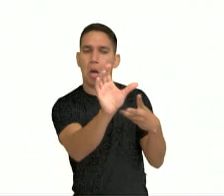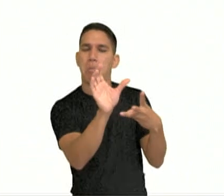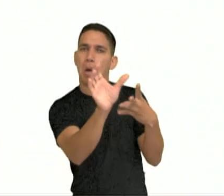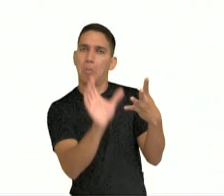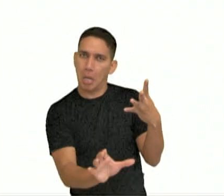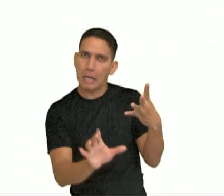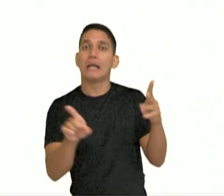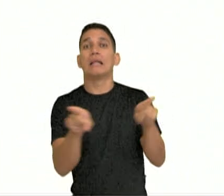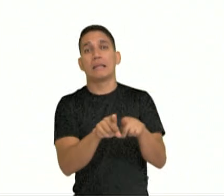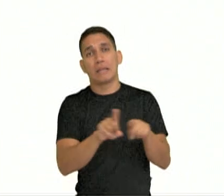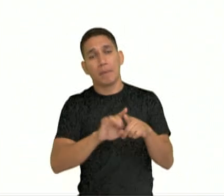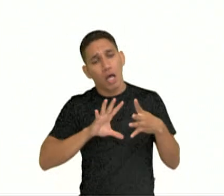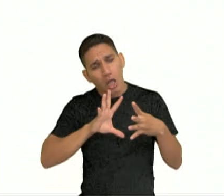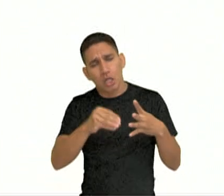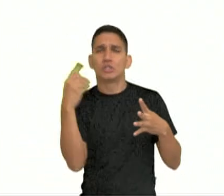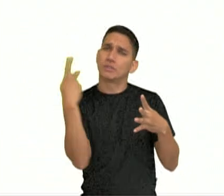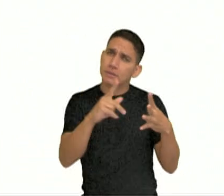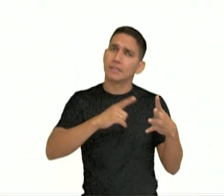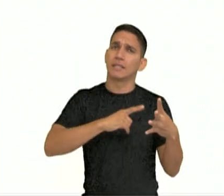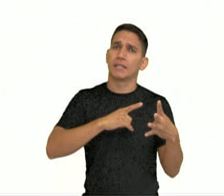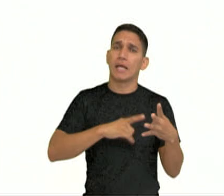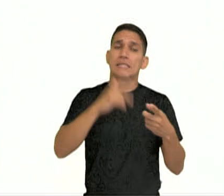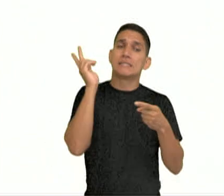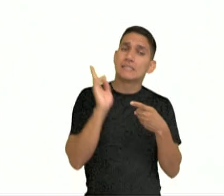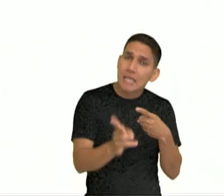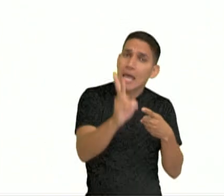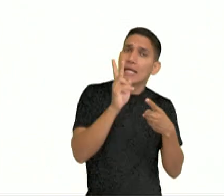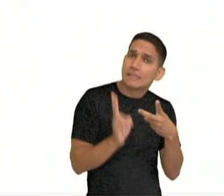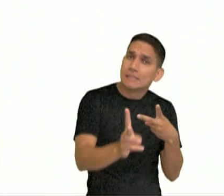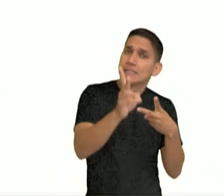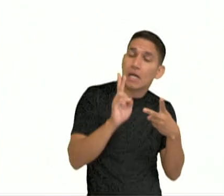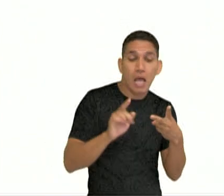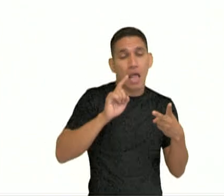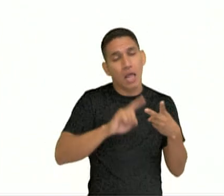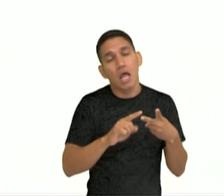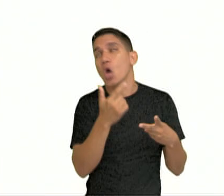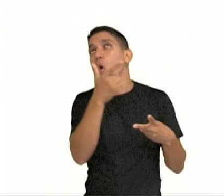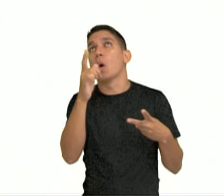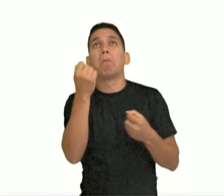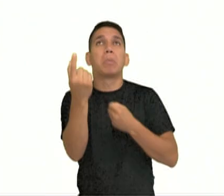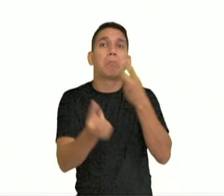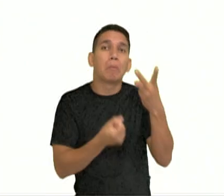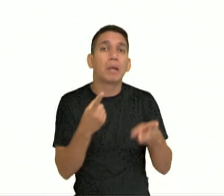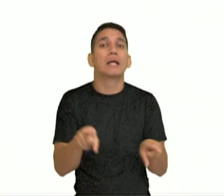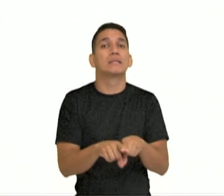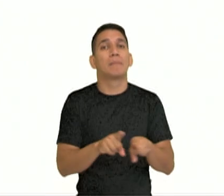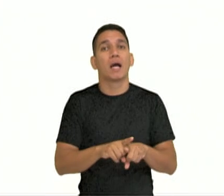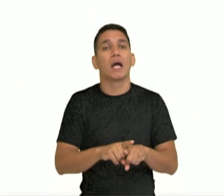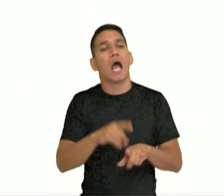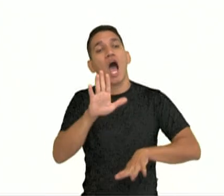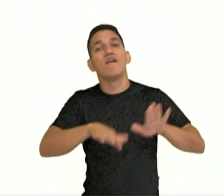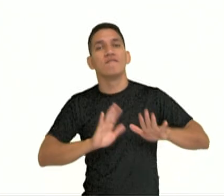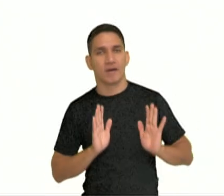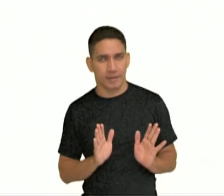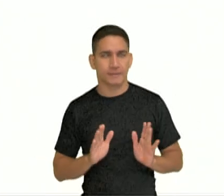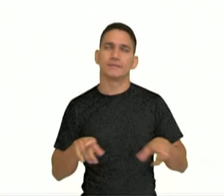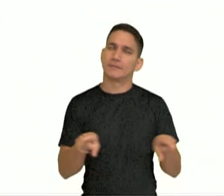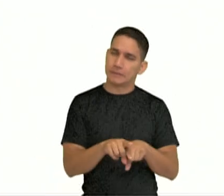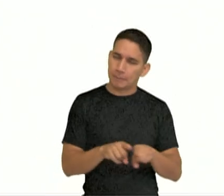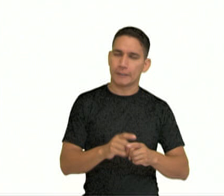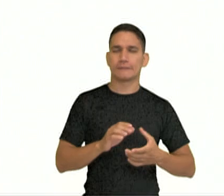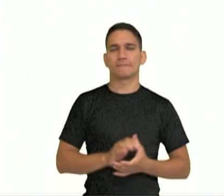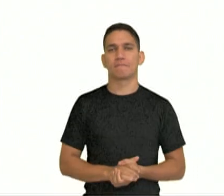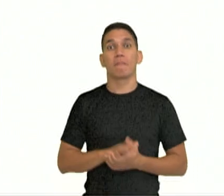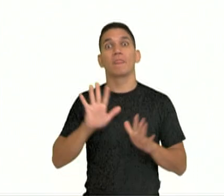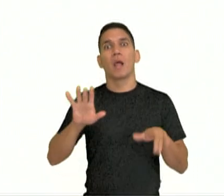que são recorrentes e as despesas que não são recorrentes têm que ser levadas em conta. Então, primeira coisa, nós vamos